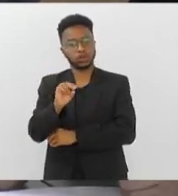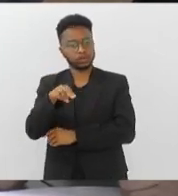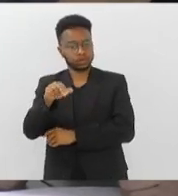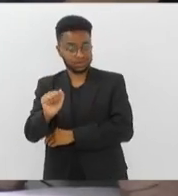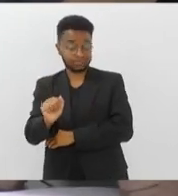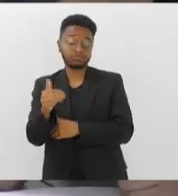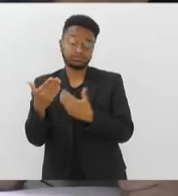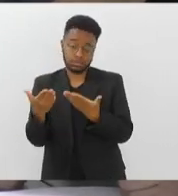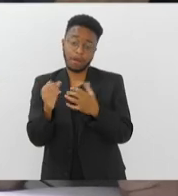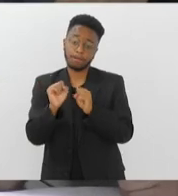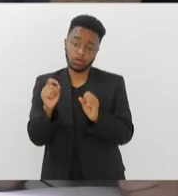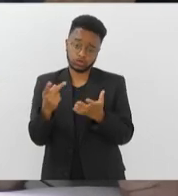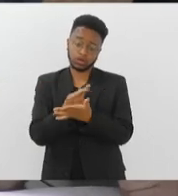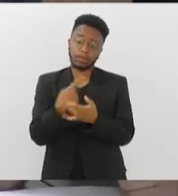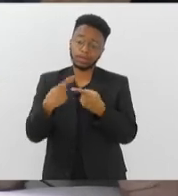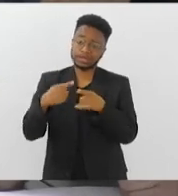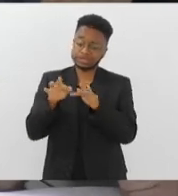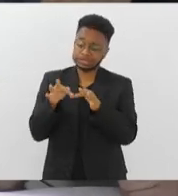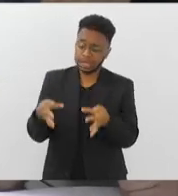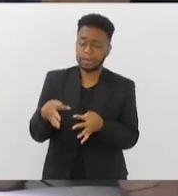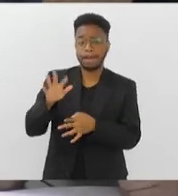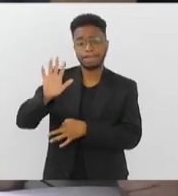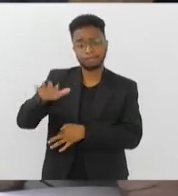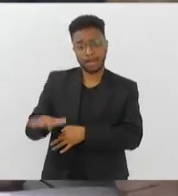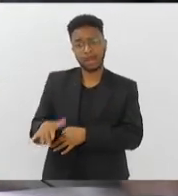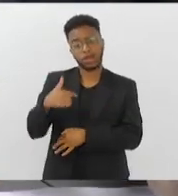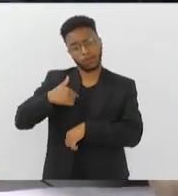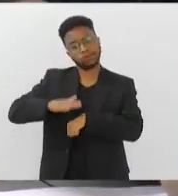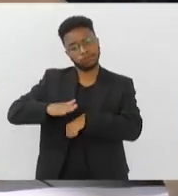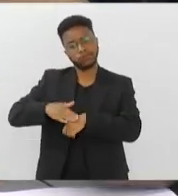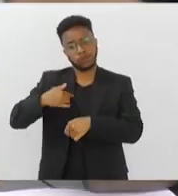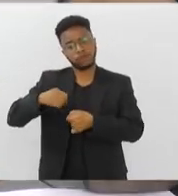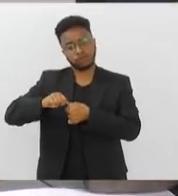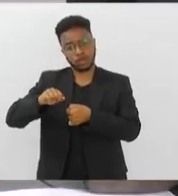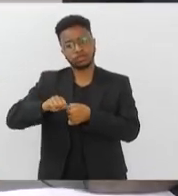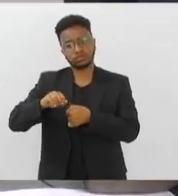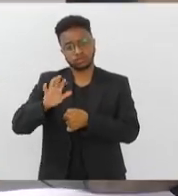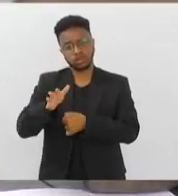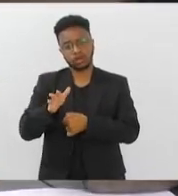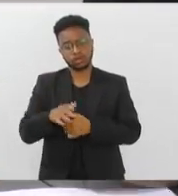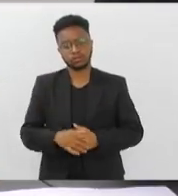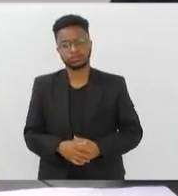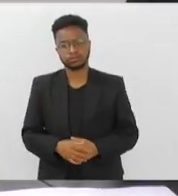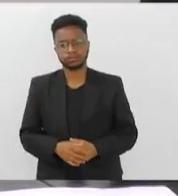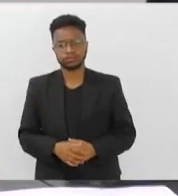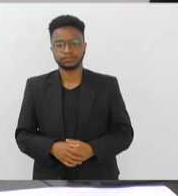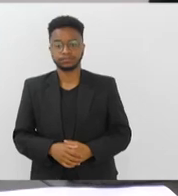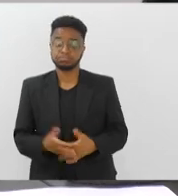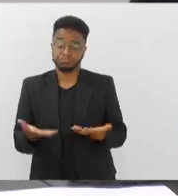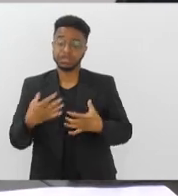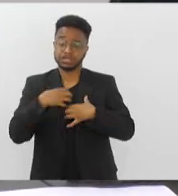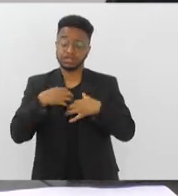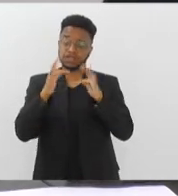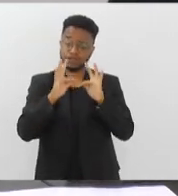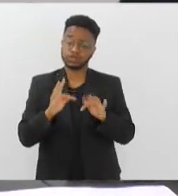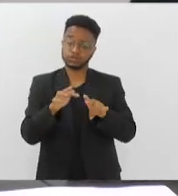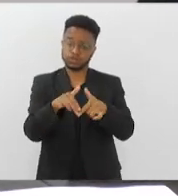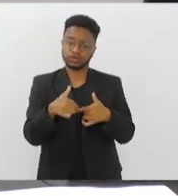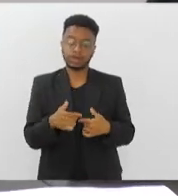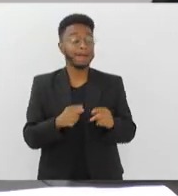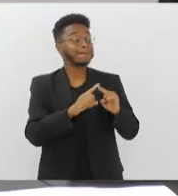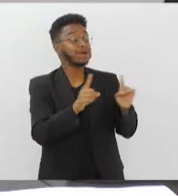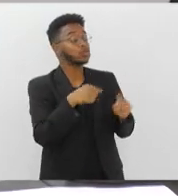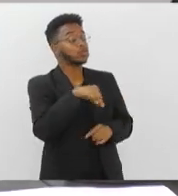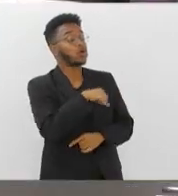só... barata. Eu quero dizer que eu mesmo pratico isso há pois muitos anos. Pois é, deputado Carlos, mas fico muito feliz tá com essa falando, situação. A gente não